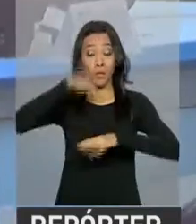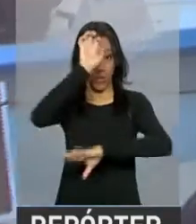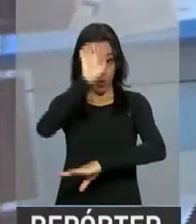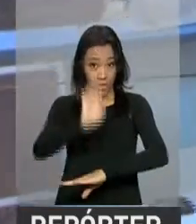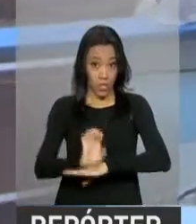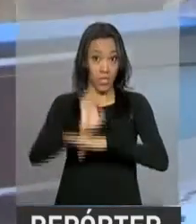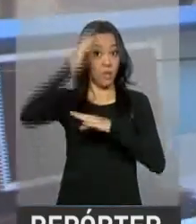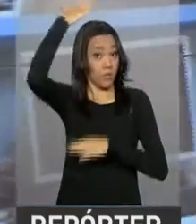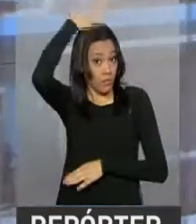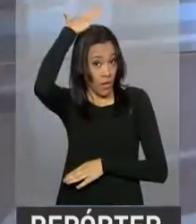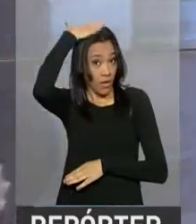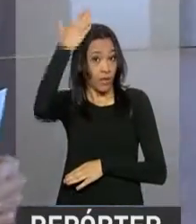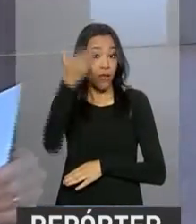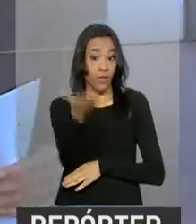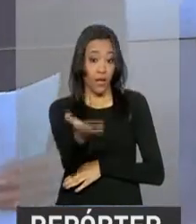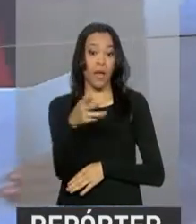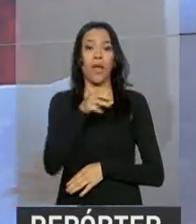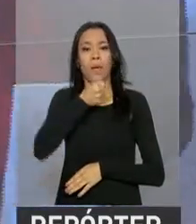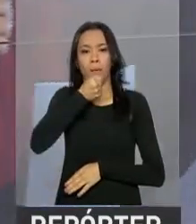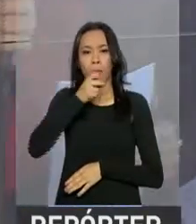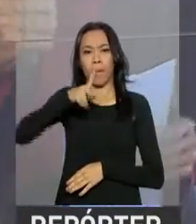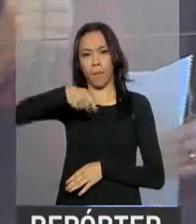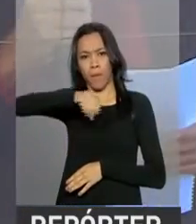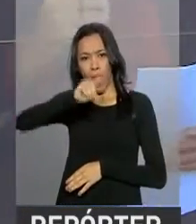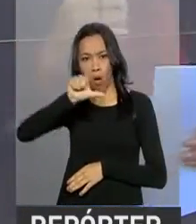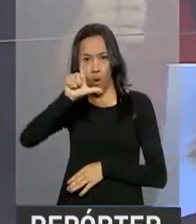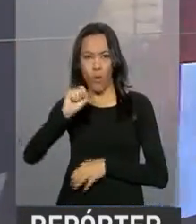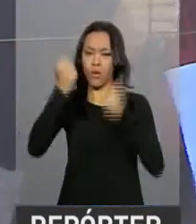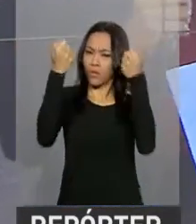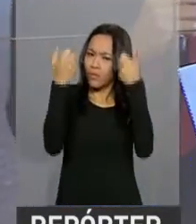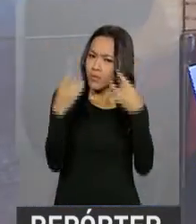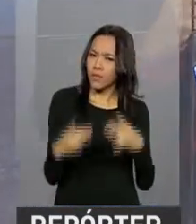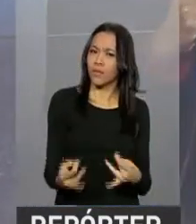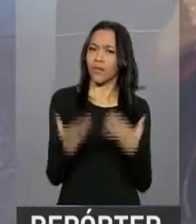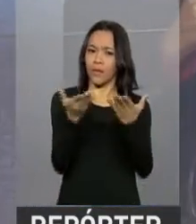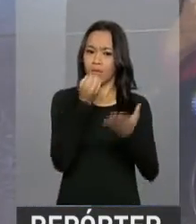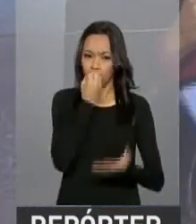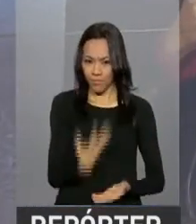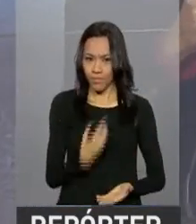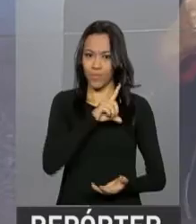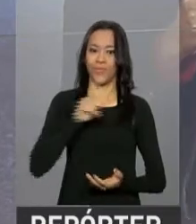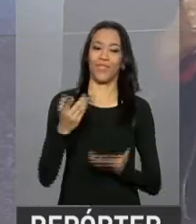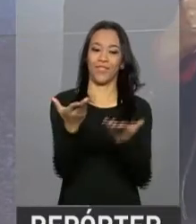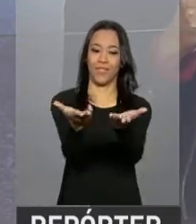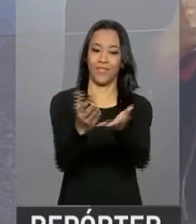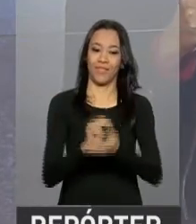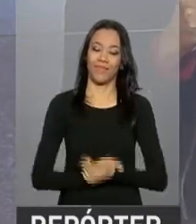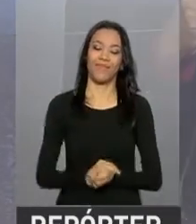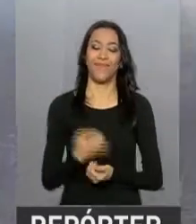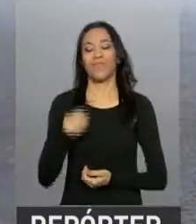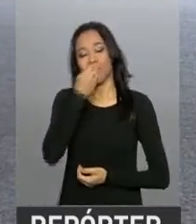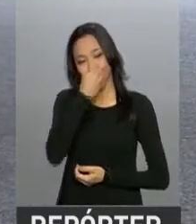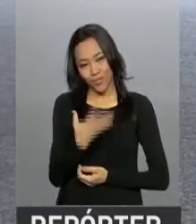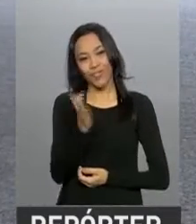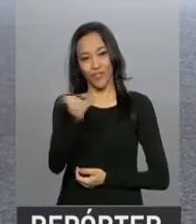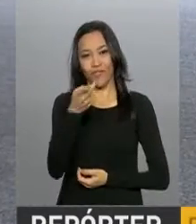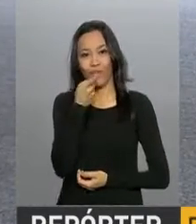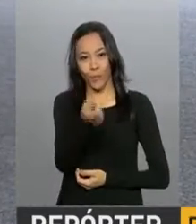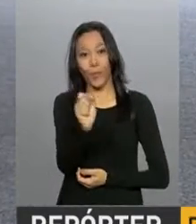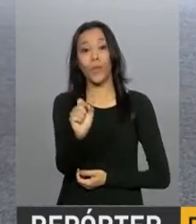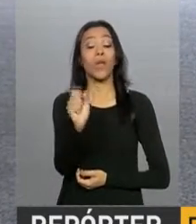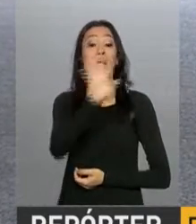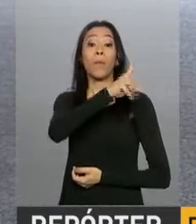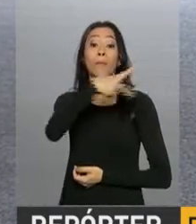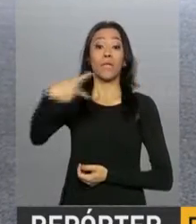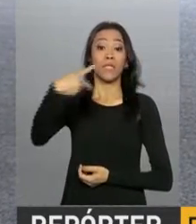traz ao vivo as informações do palácio do planalto foi paola bom dia bom dia daniele como você disse a agenda do presidente